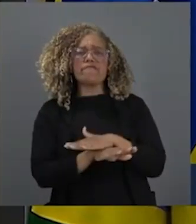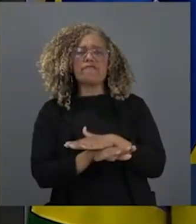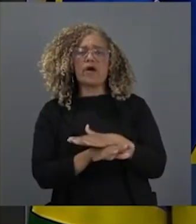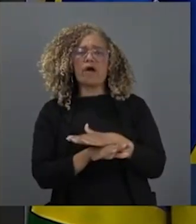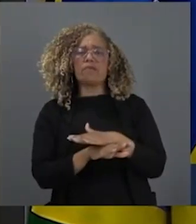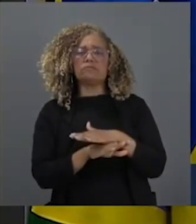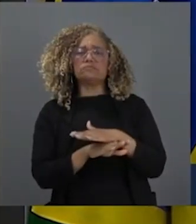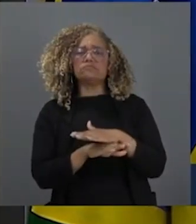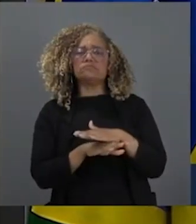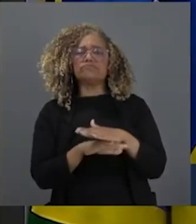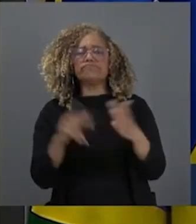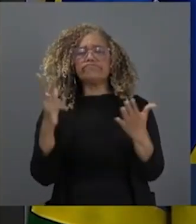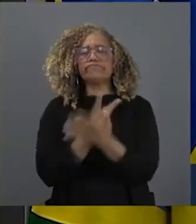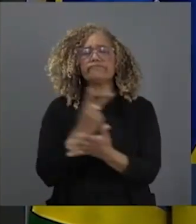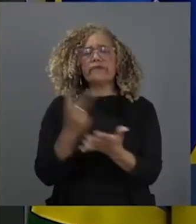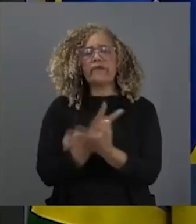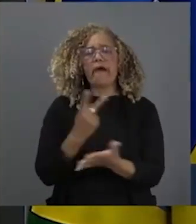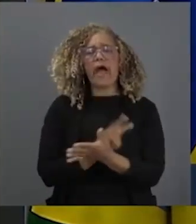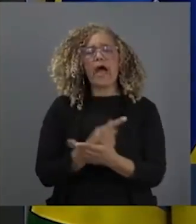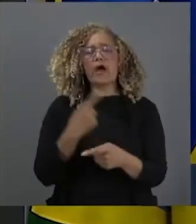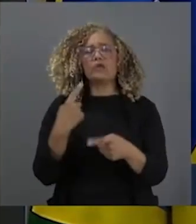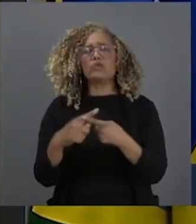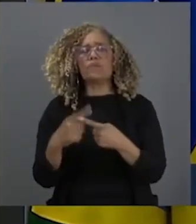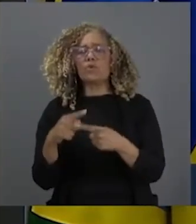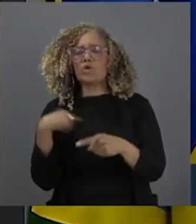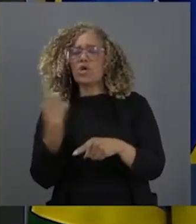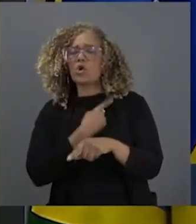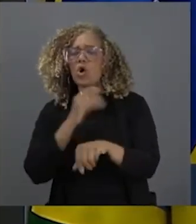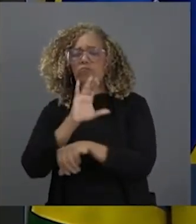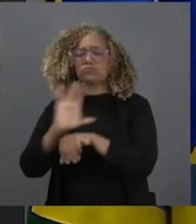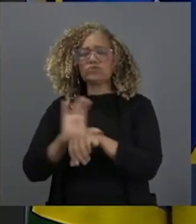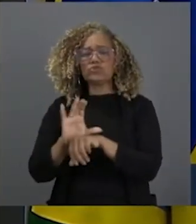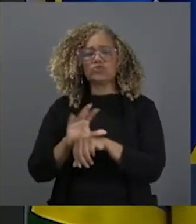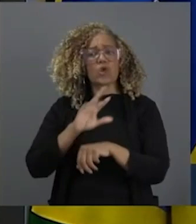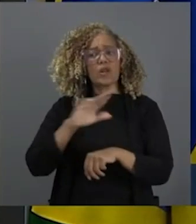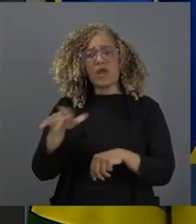errado nosso ordenamento jurídico não é